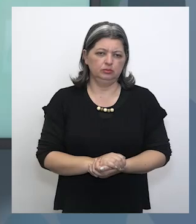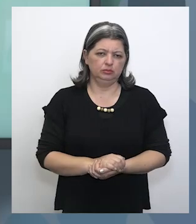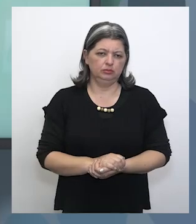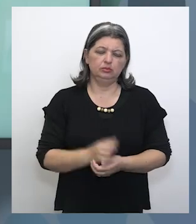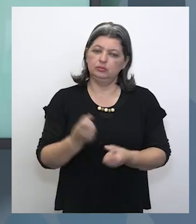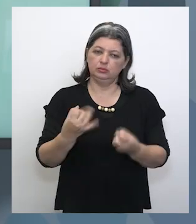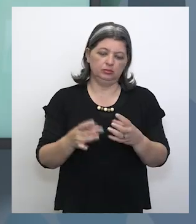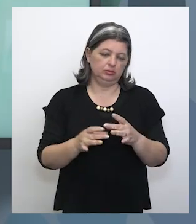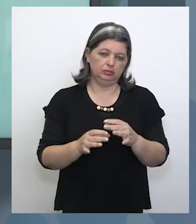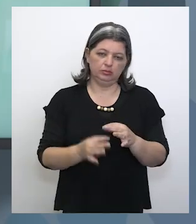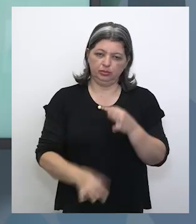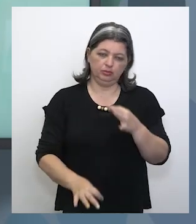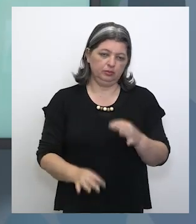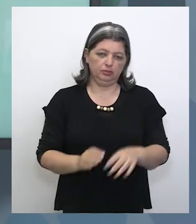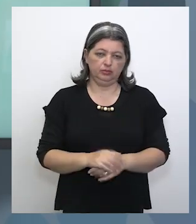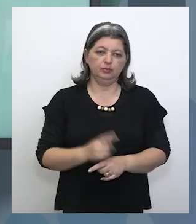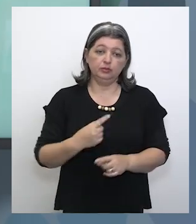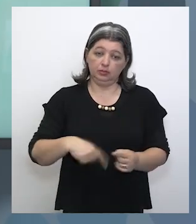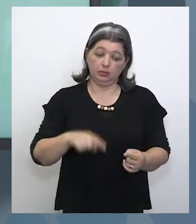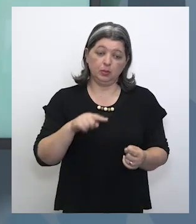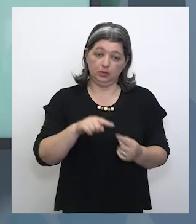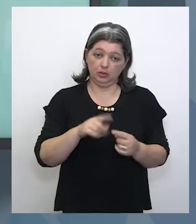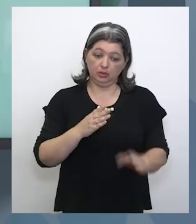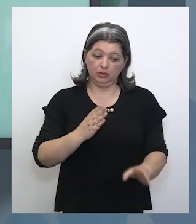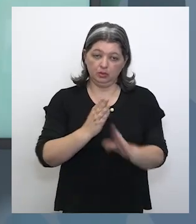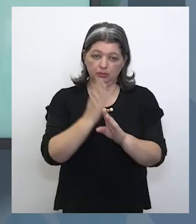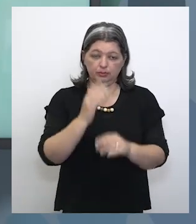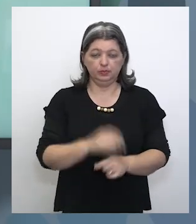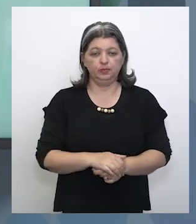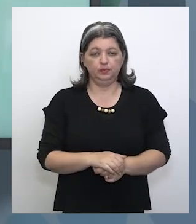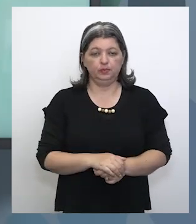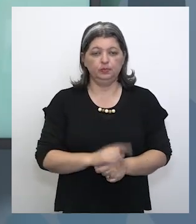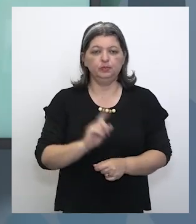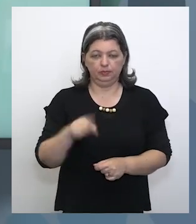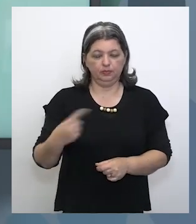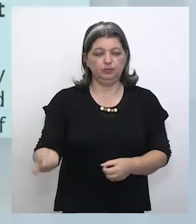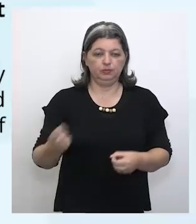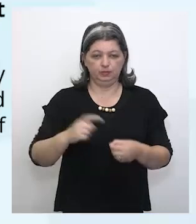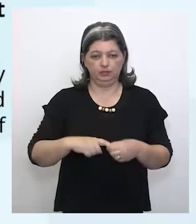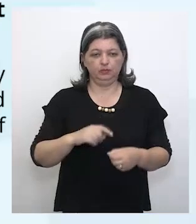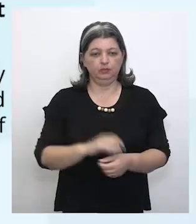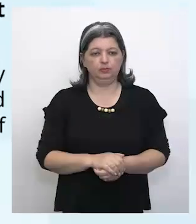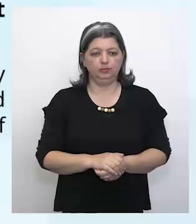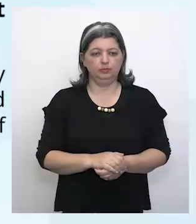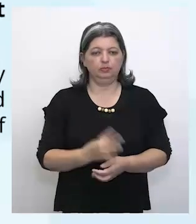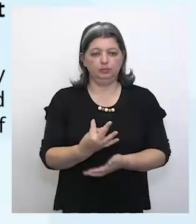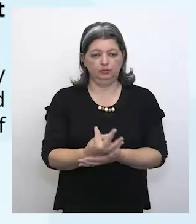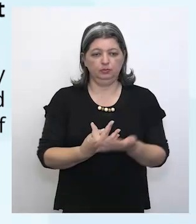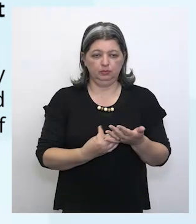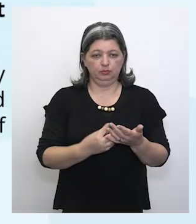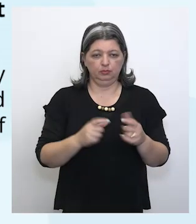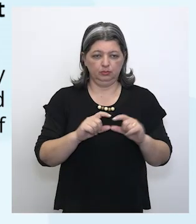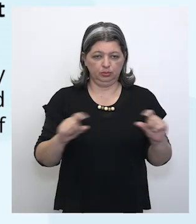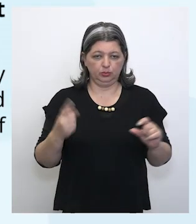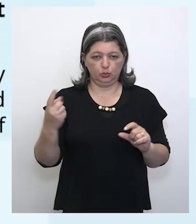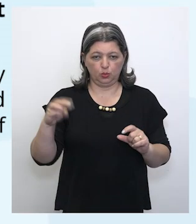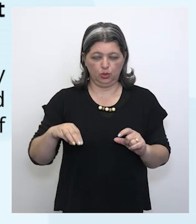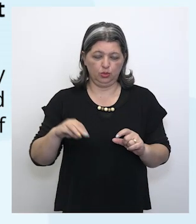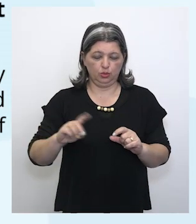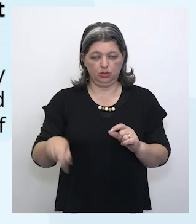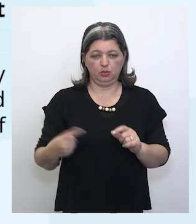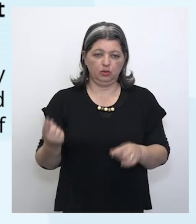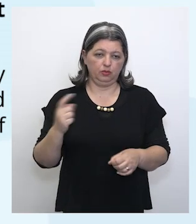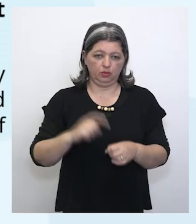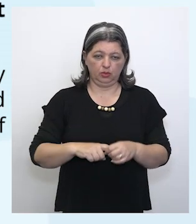porque o seu objetivo agora é achar. E aí a gente volta. Então, de novo, esse trechinho pequenininho, 1 minuto para vocês. A gente já